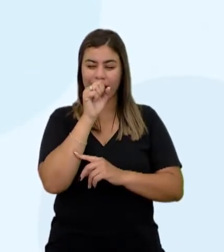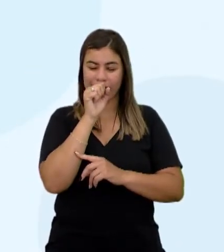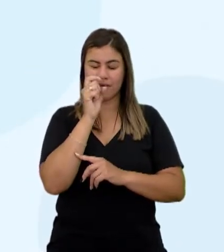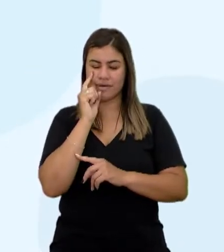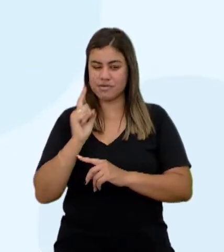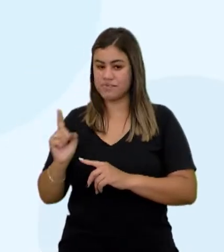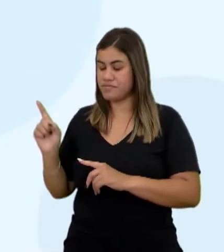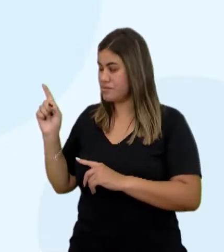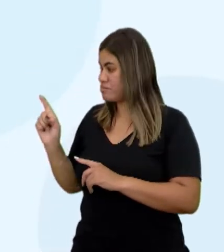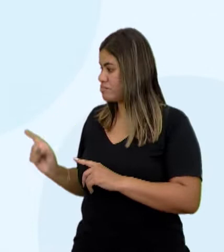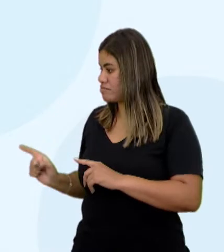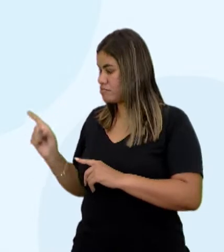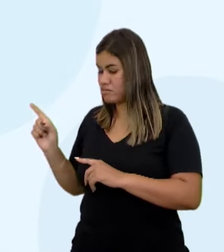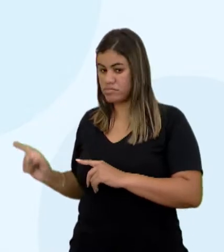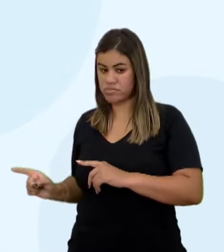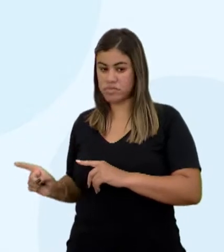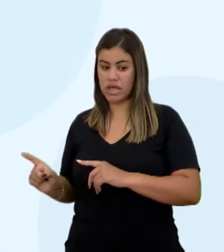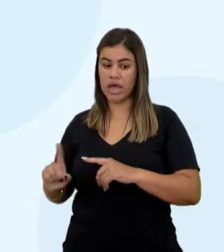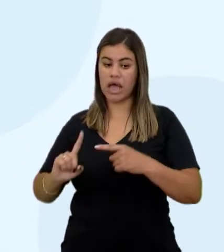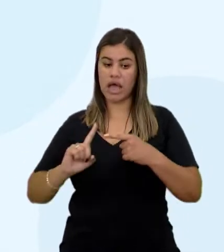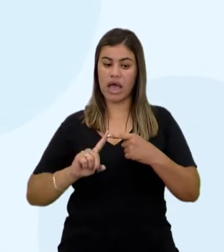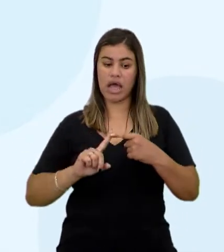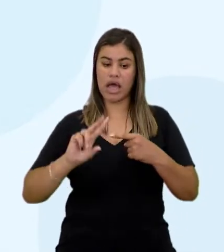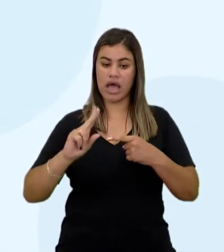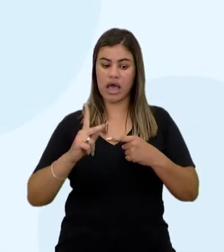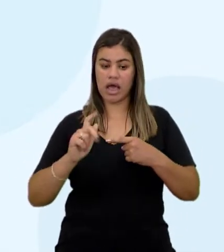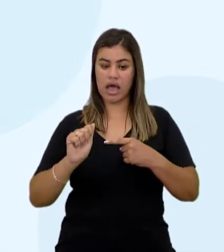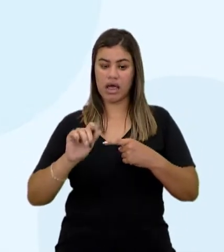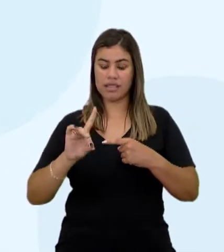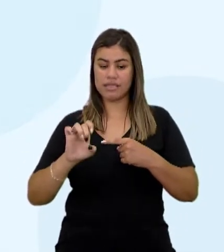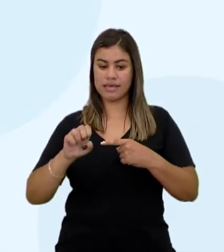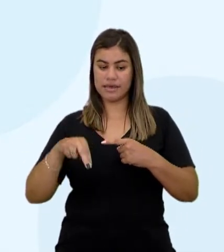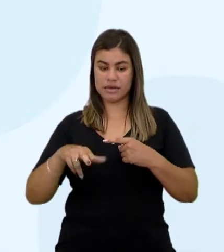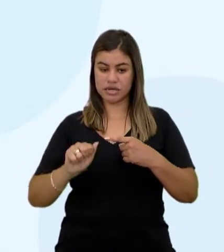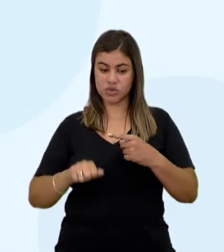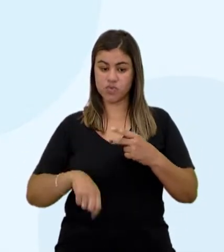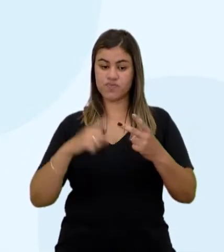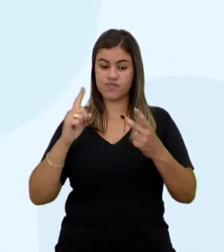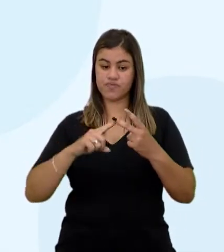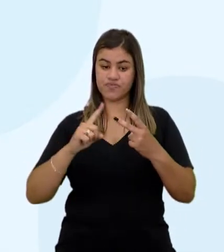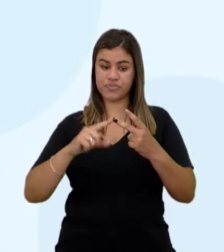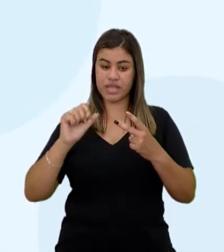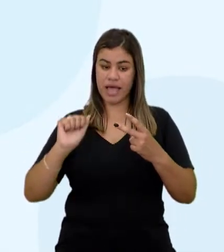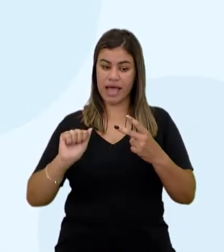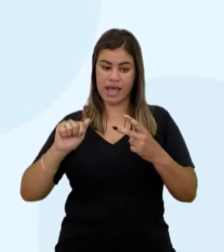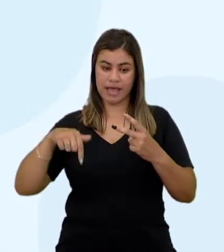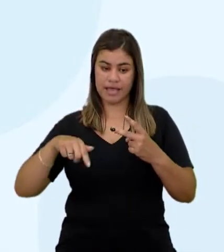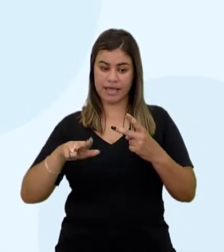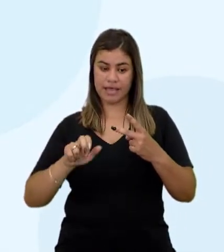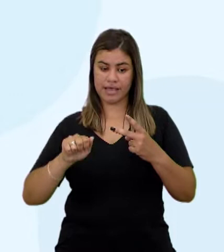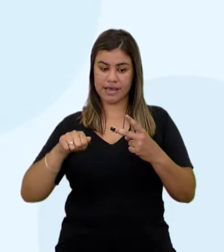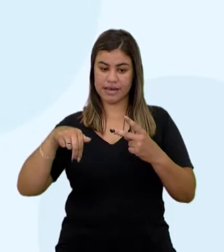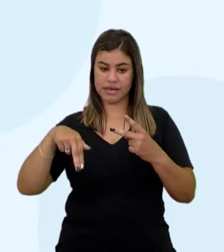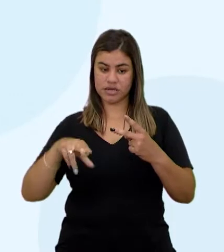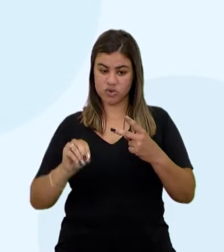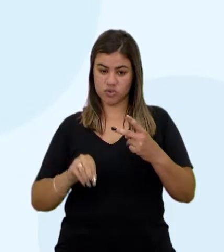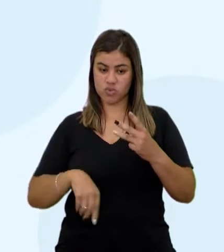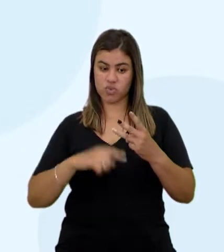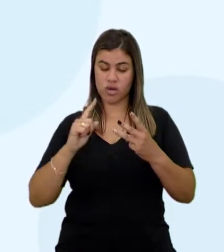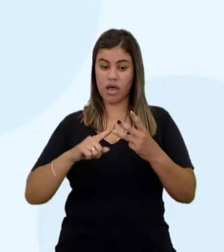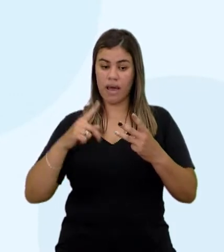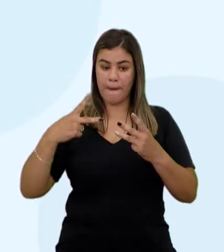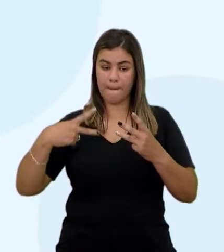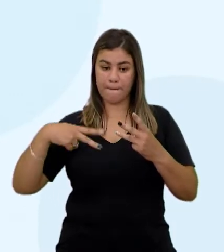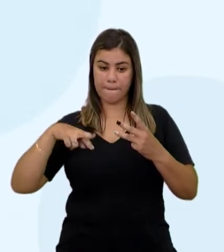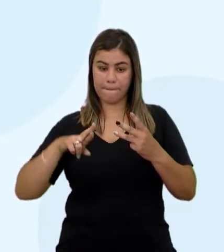nós chamamos de era pré-cambriana, né, que é aquele período lá que você não tem nenhum, né,